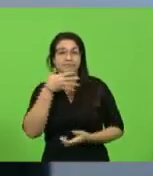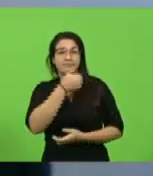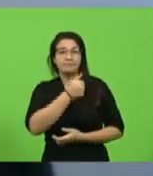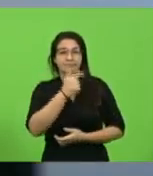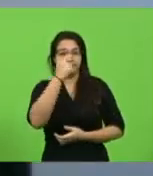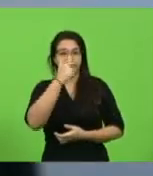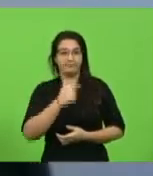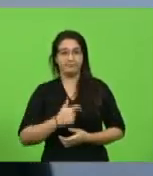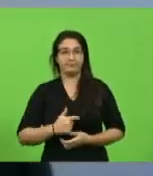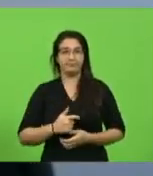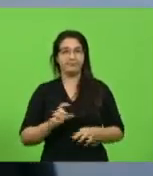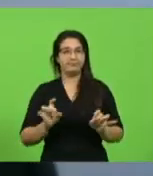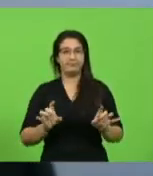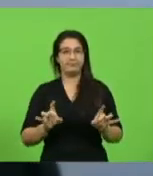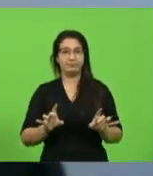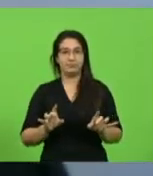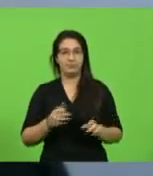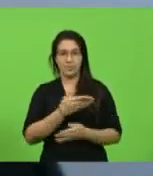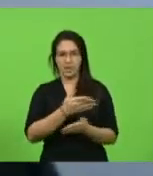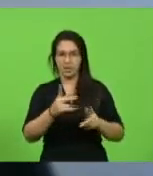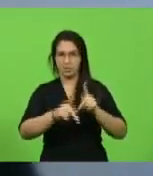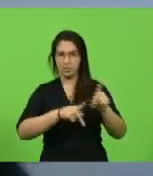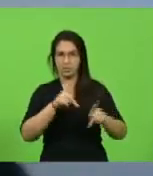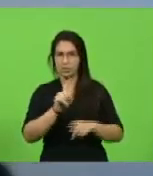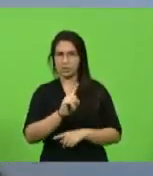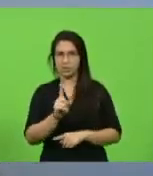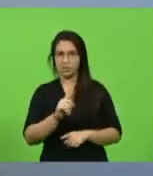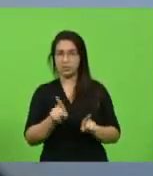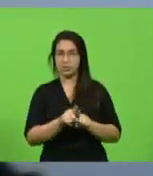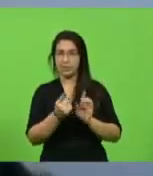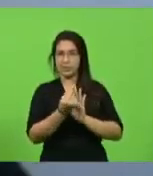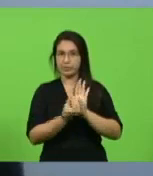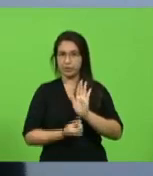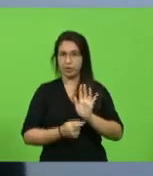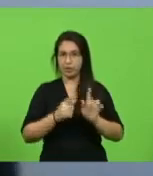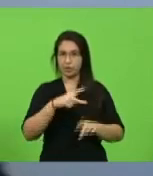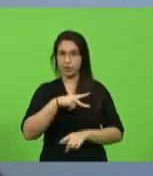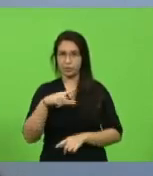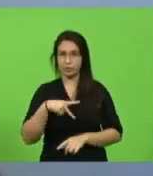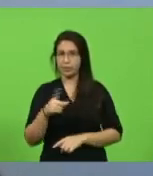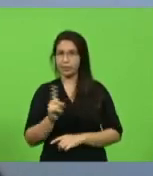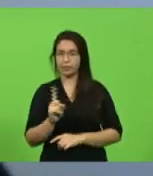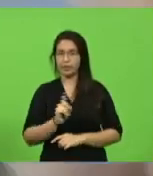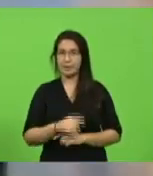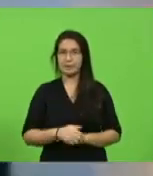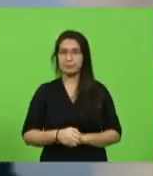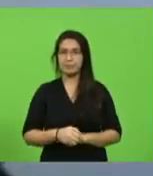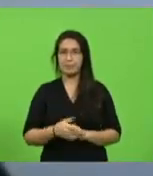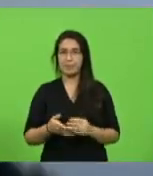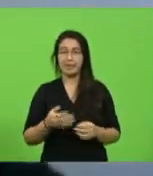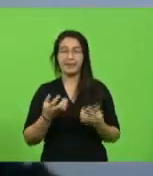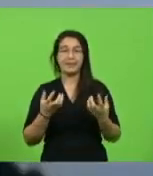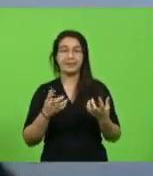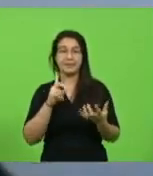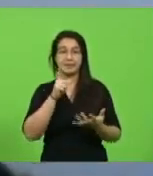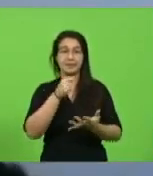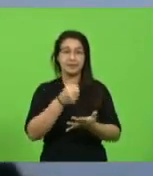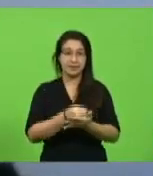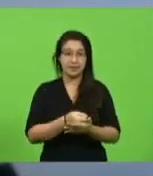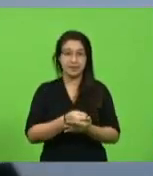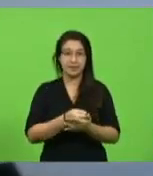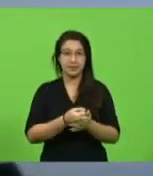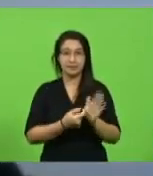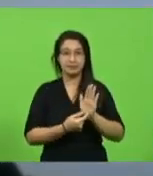própria pele e não os catarinenses e os cofres públicos, é que o governador iniciou alguma medida de